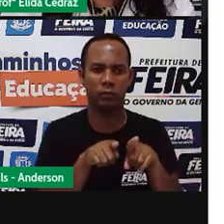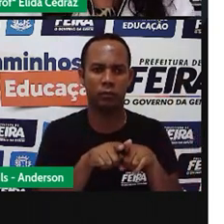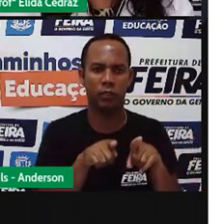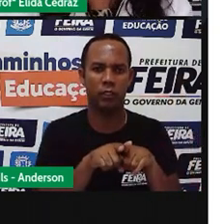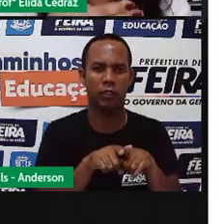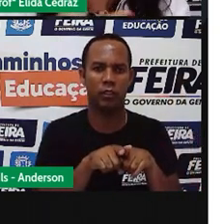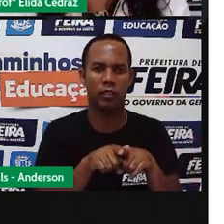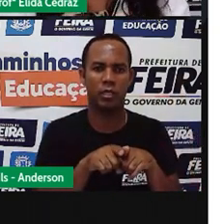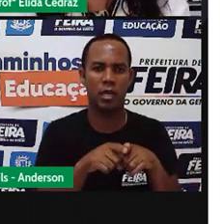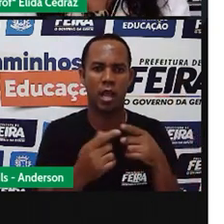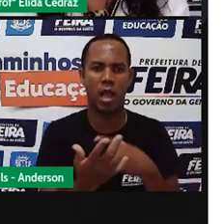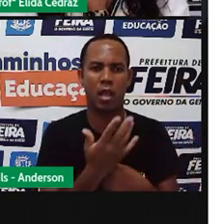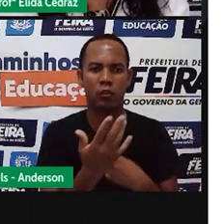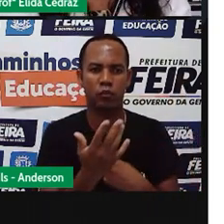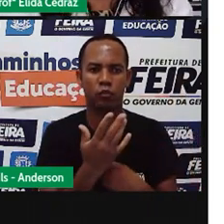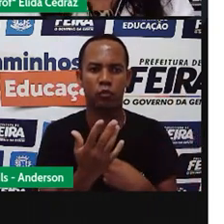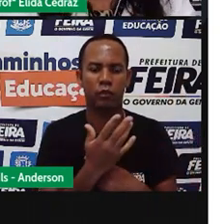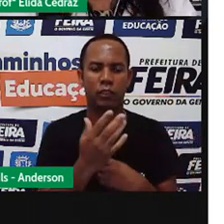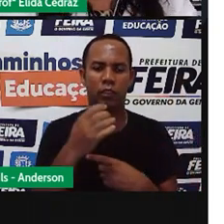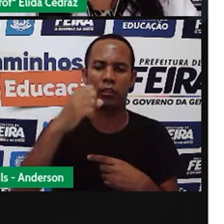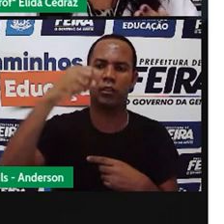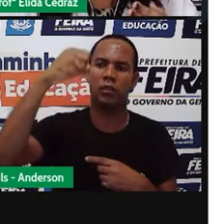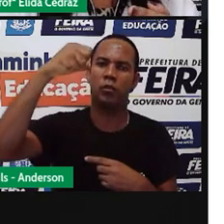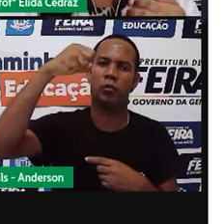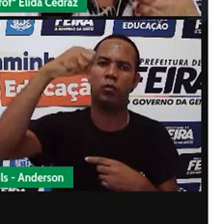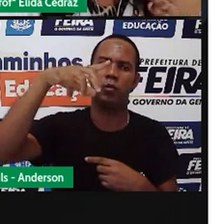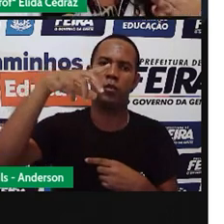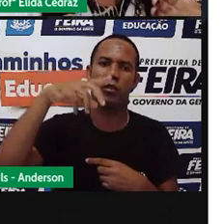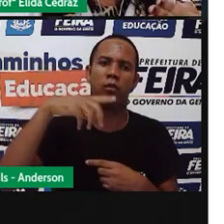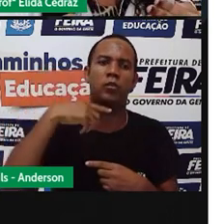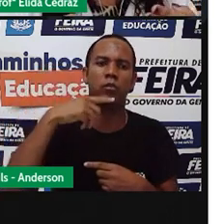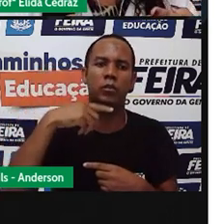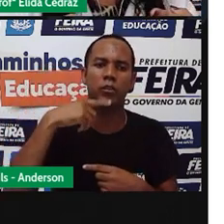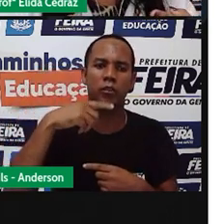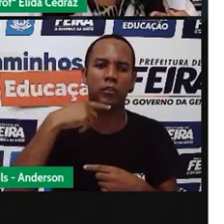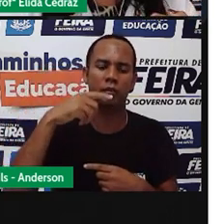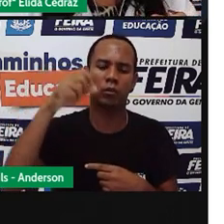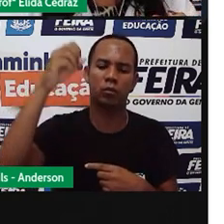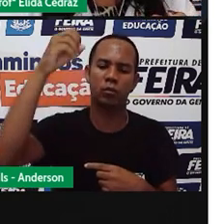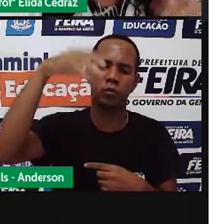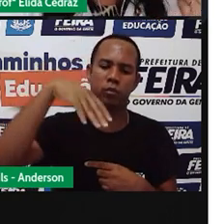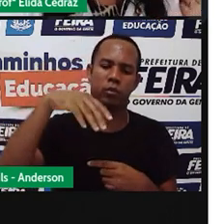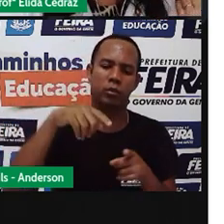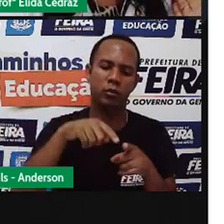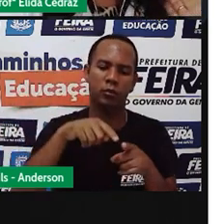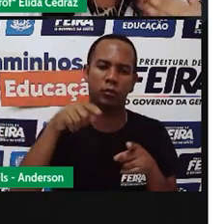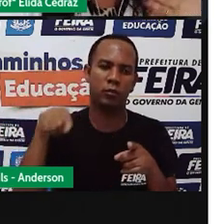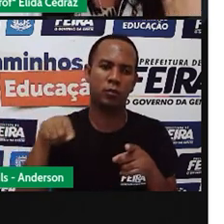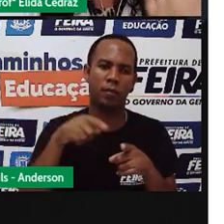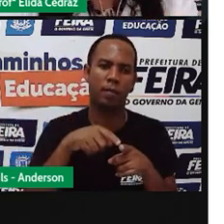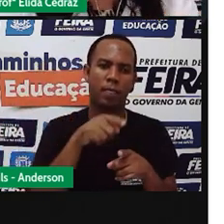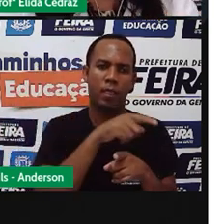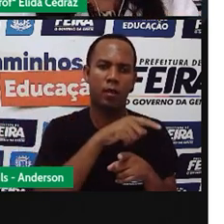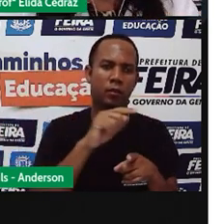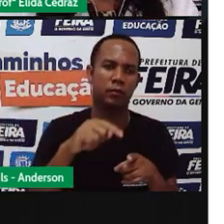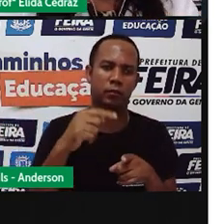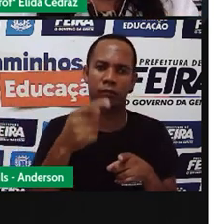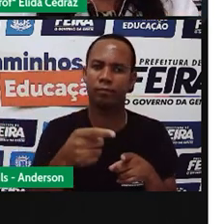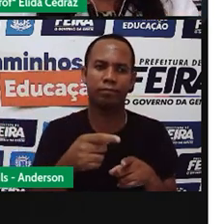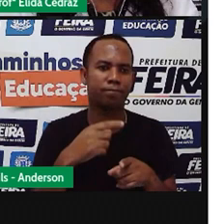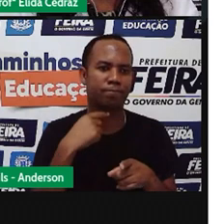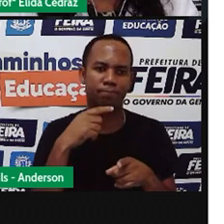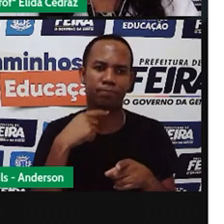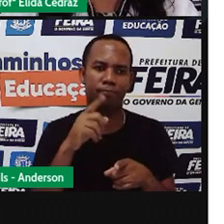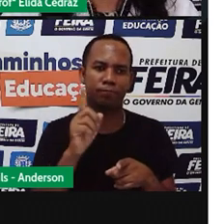ele impede, ele resiste à luz. Ele não permite que a luz passe de fora no ambiente para dentro